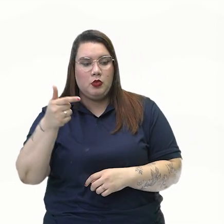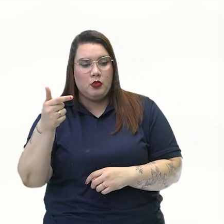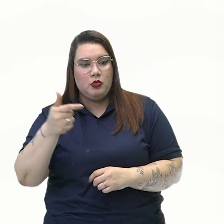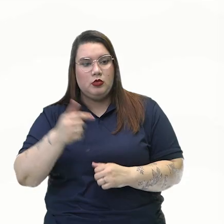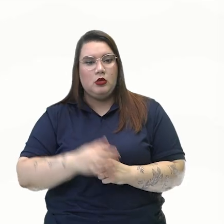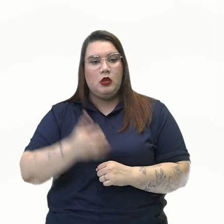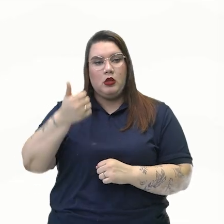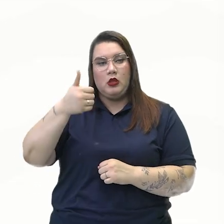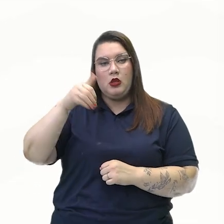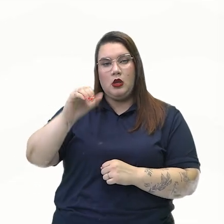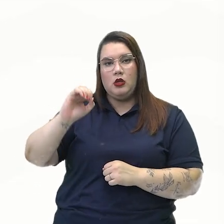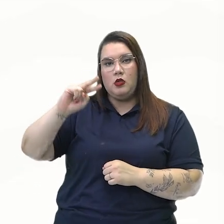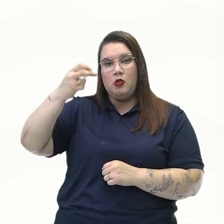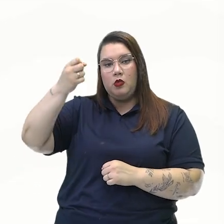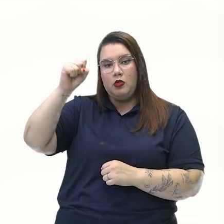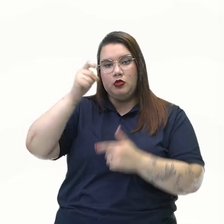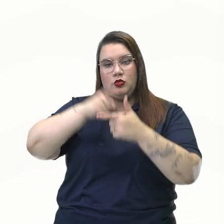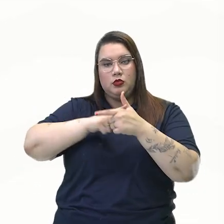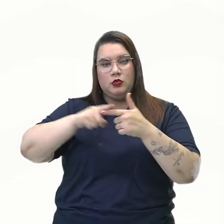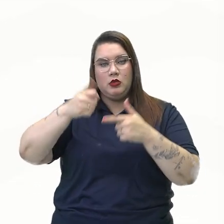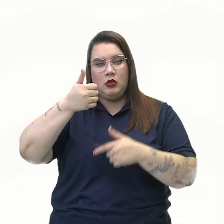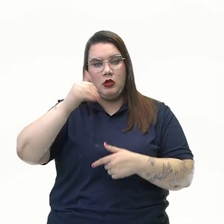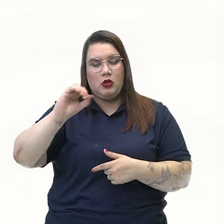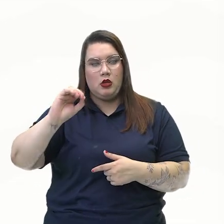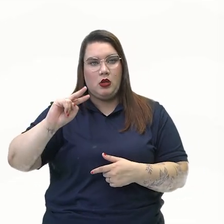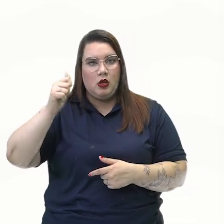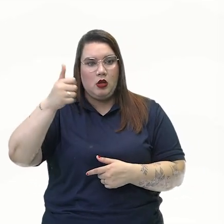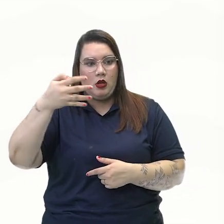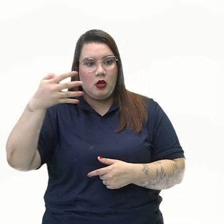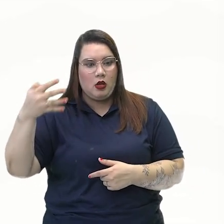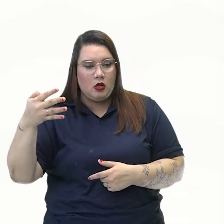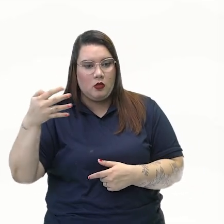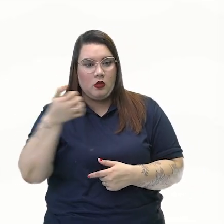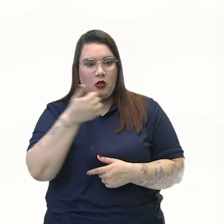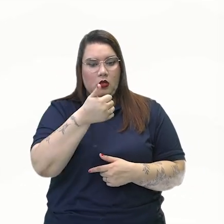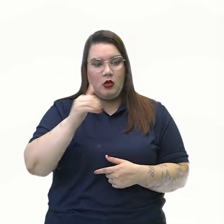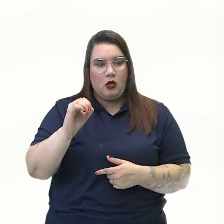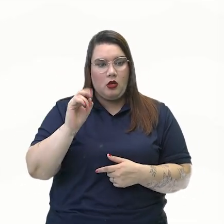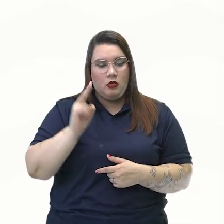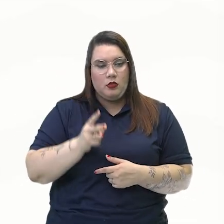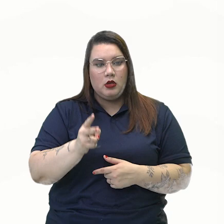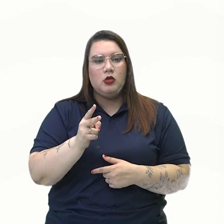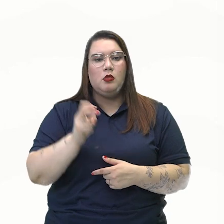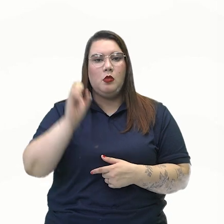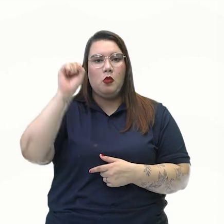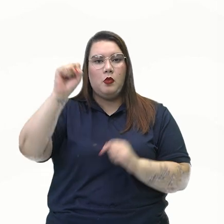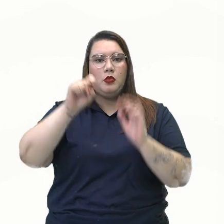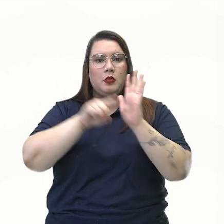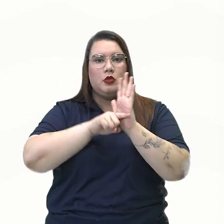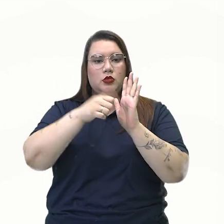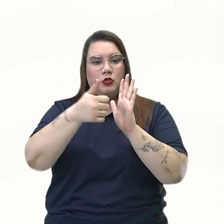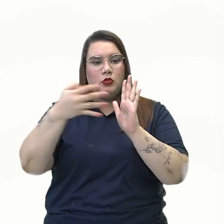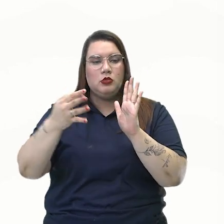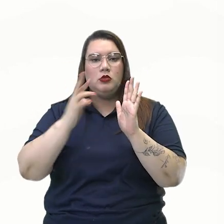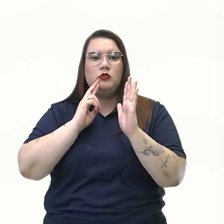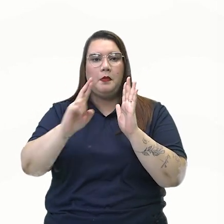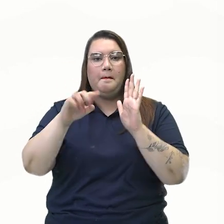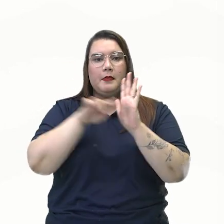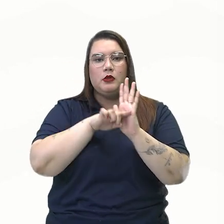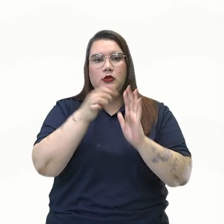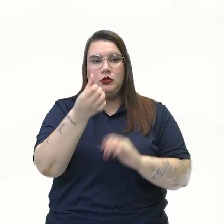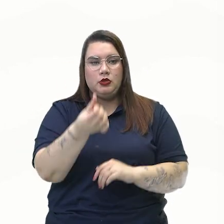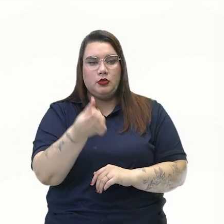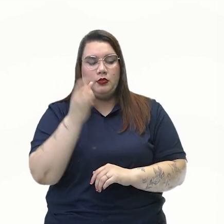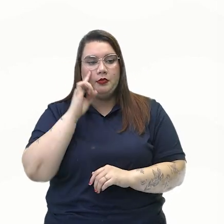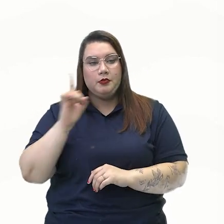10 a oitava por 10 a 14, conserva a base, diminui os expoentes, 8 menos 14 é igual a menos